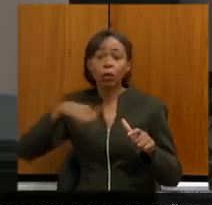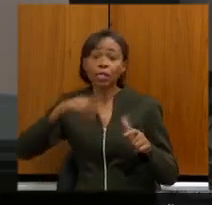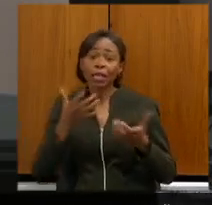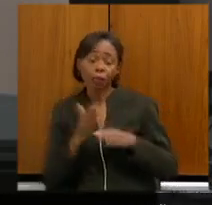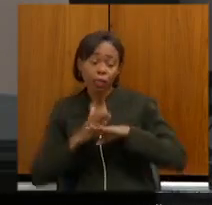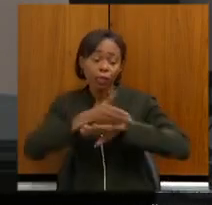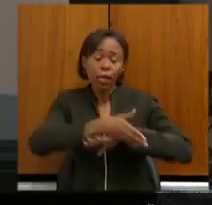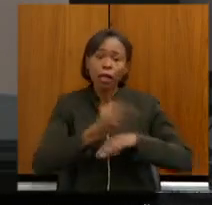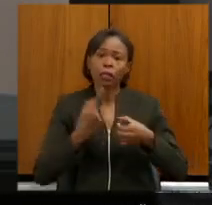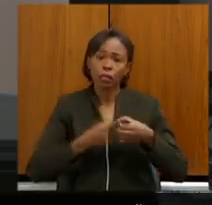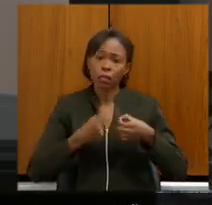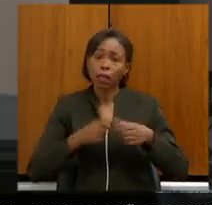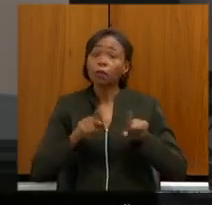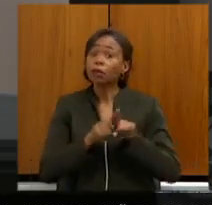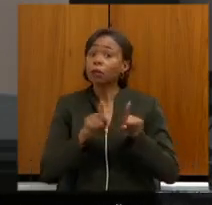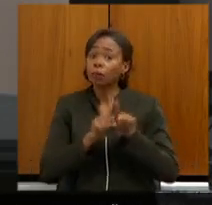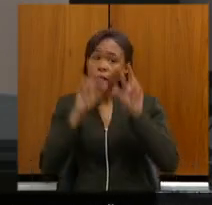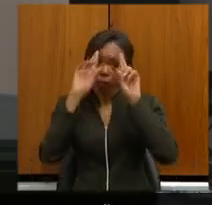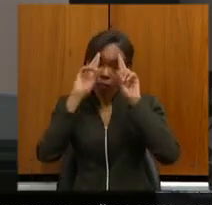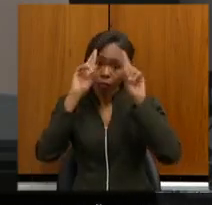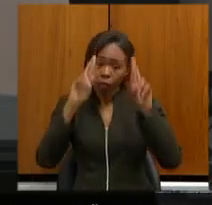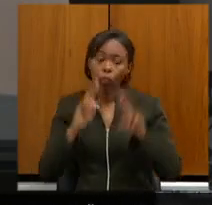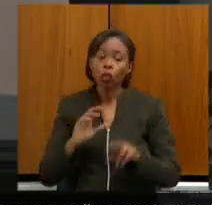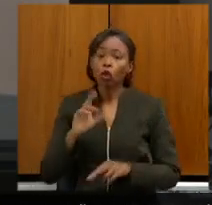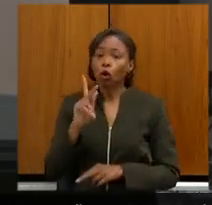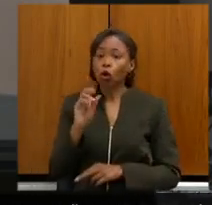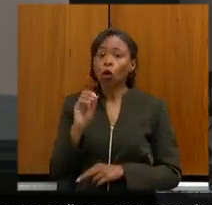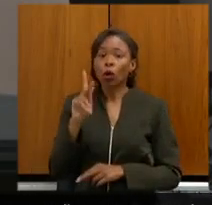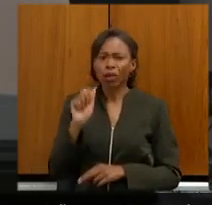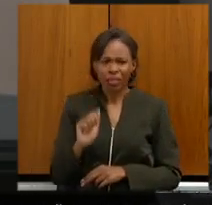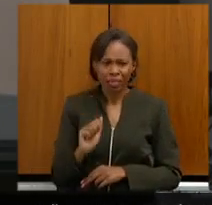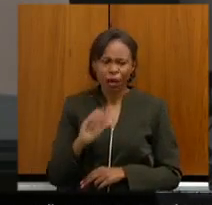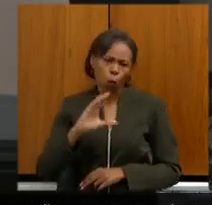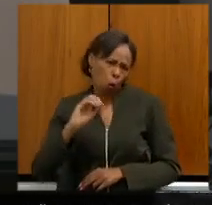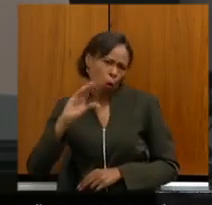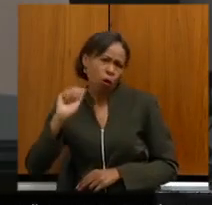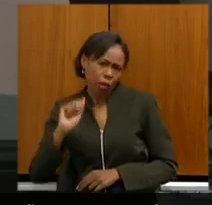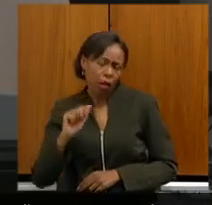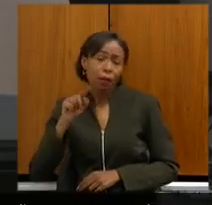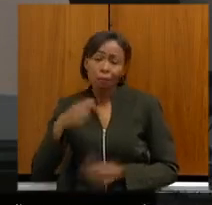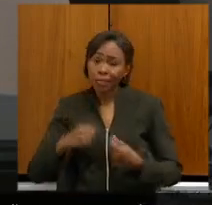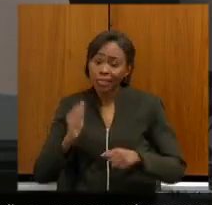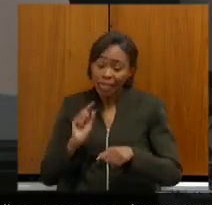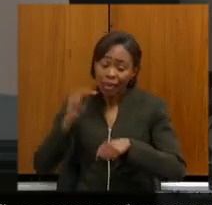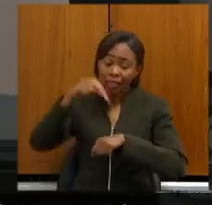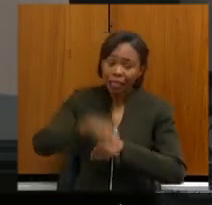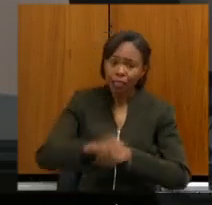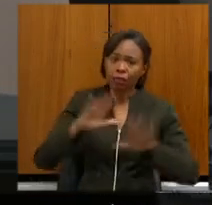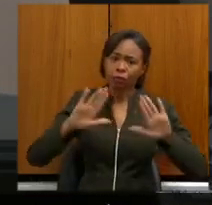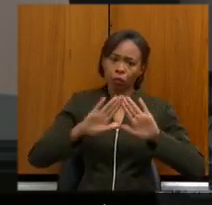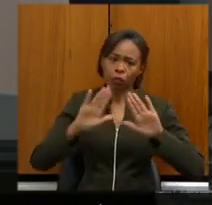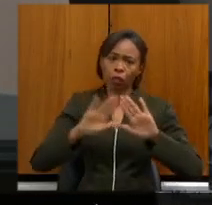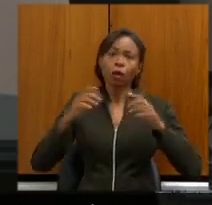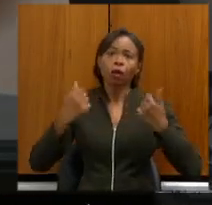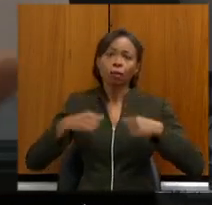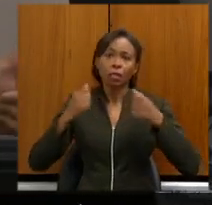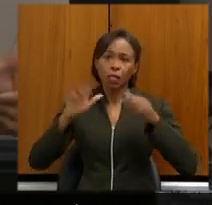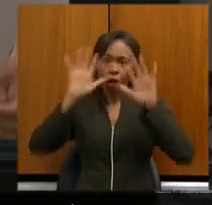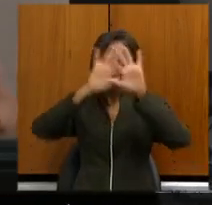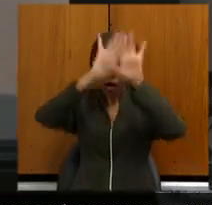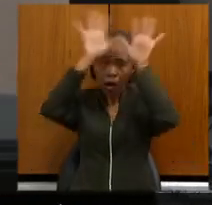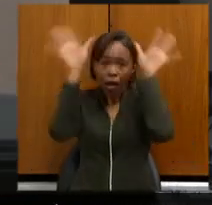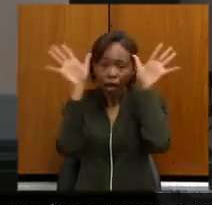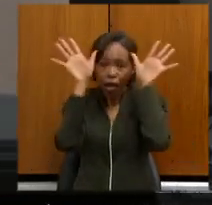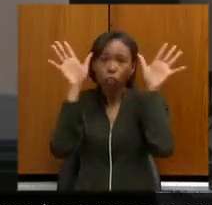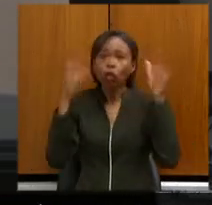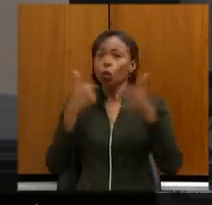mas nós queremos também que seja respeitado o nosso colocar o nosso colocar precisa caber na Assembleia Legislativa o nosso colocar precisa caber dentro